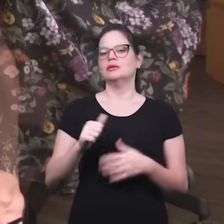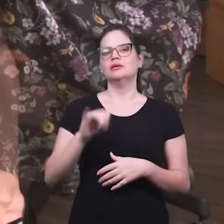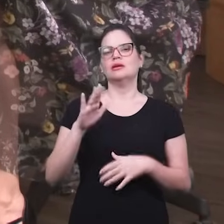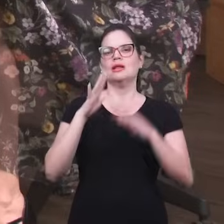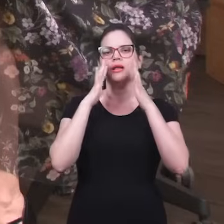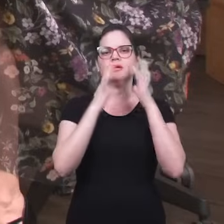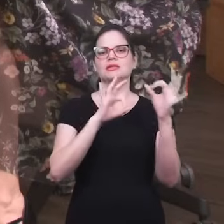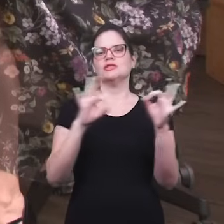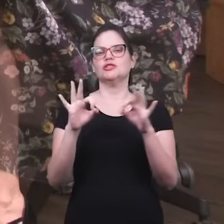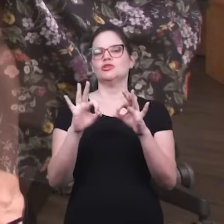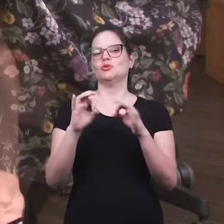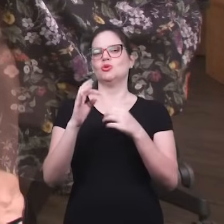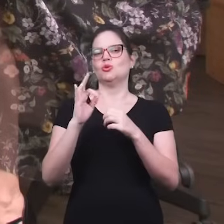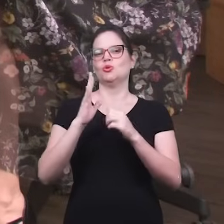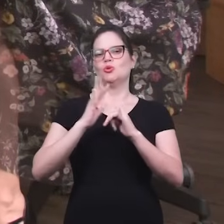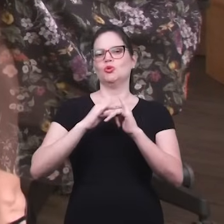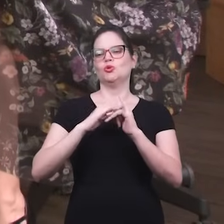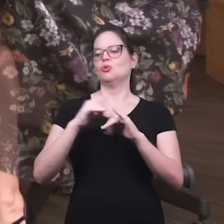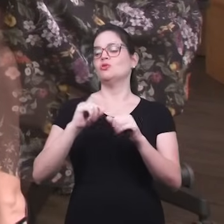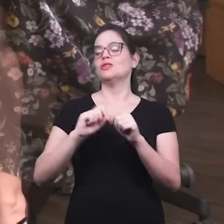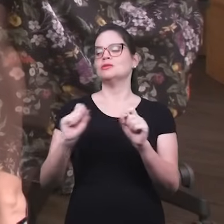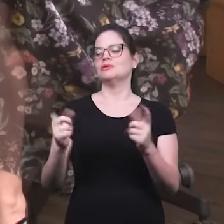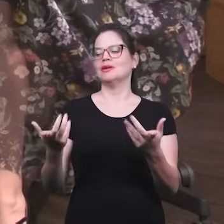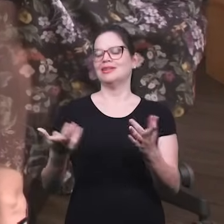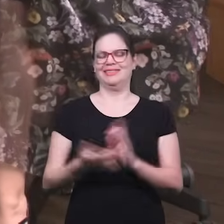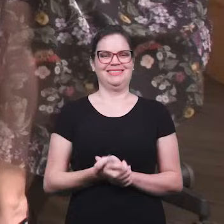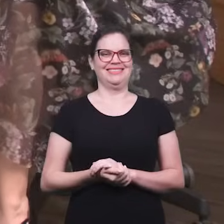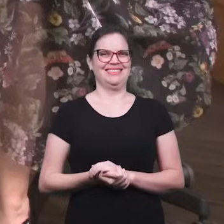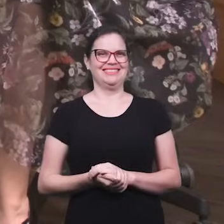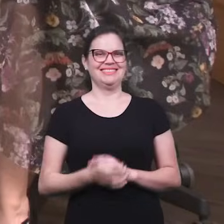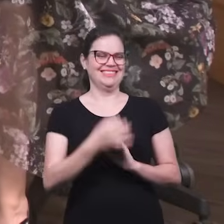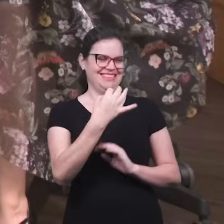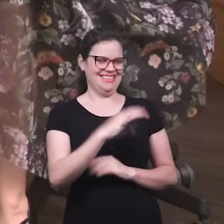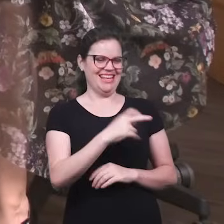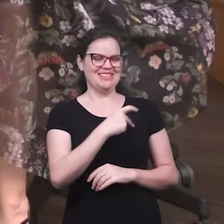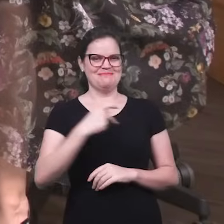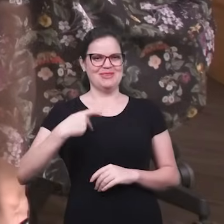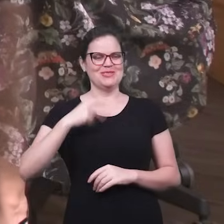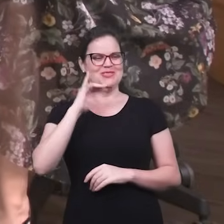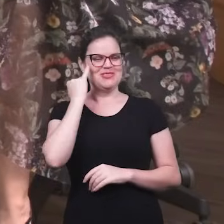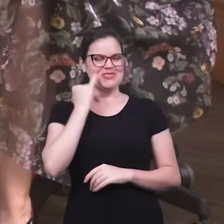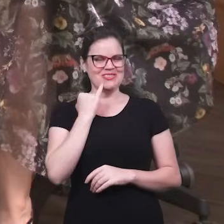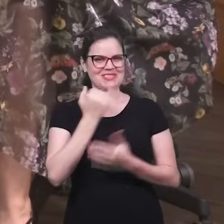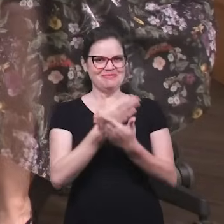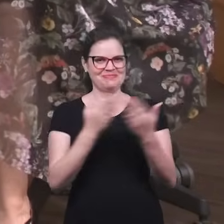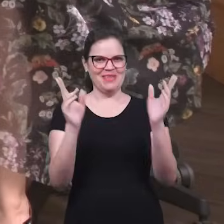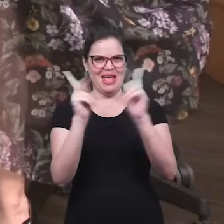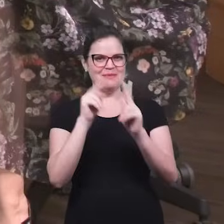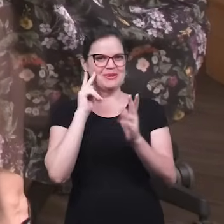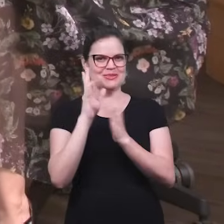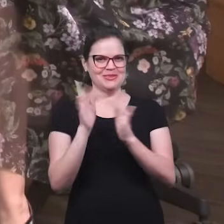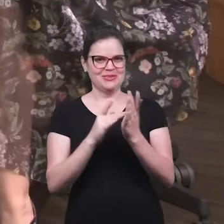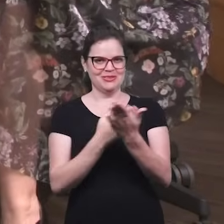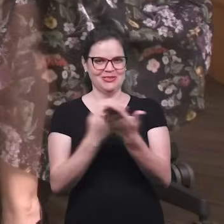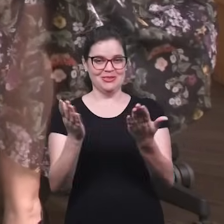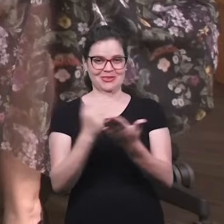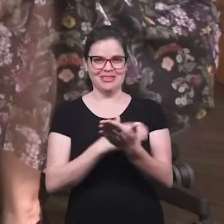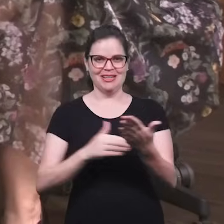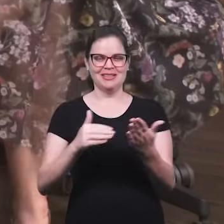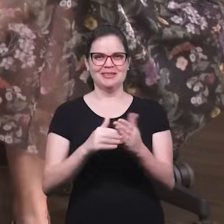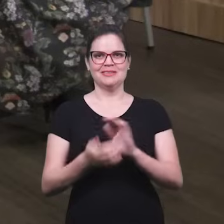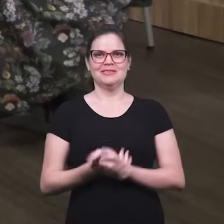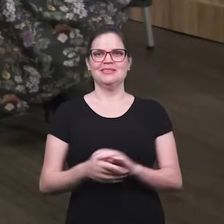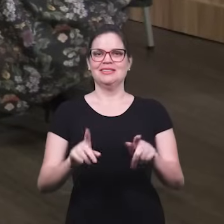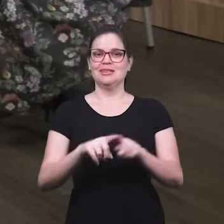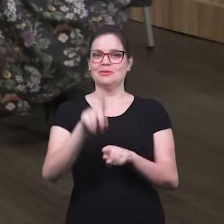está assistindo pelo YouTube, o que é que tem que fazer? Está contigo. Tá certo. Pai do Senhor, pastor Josias, pastor Daniel, os jovens que estão aqui